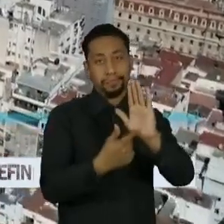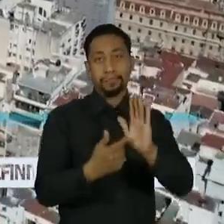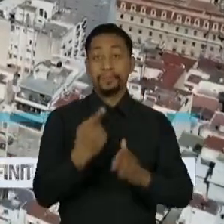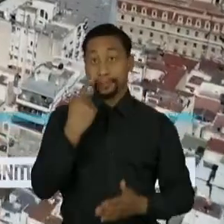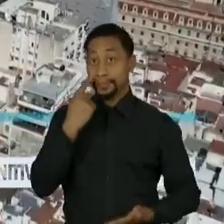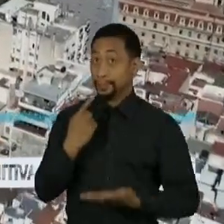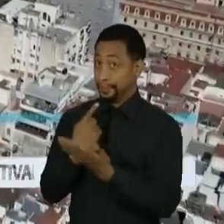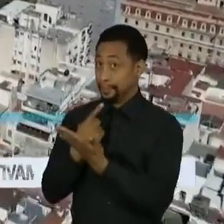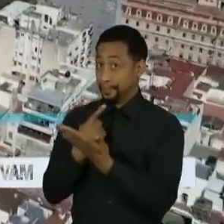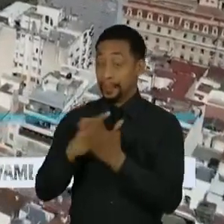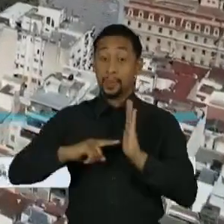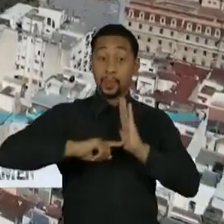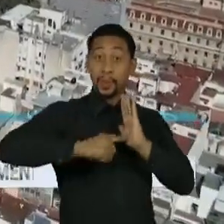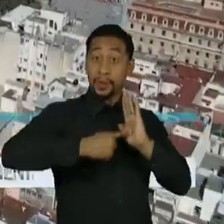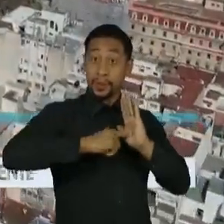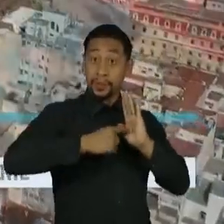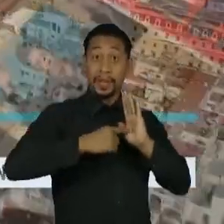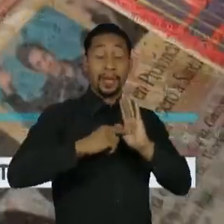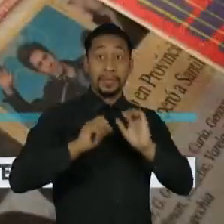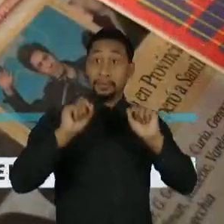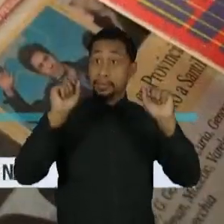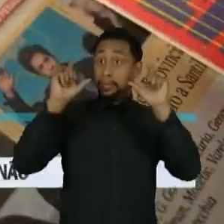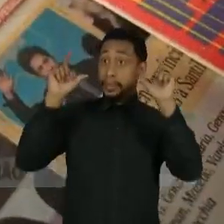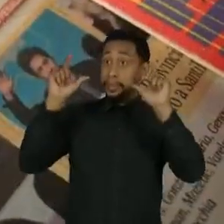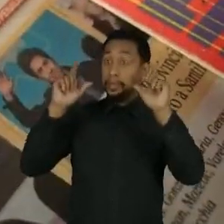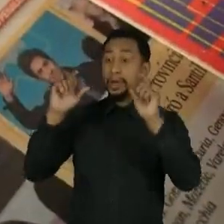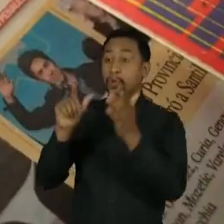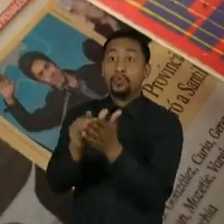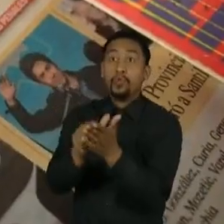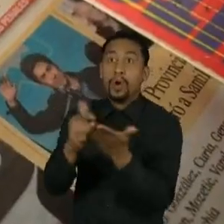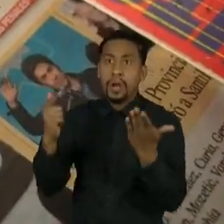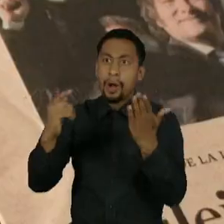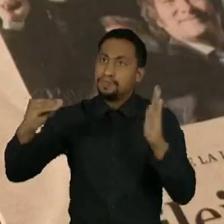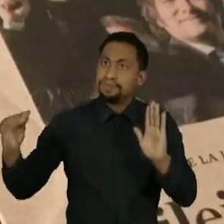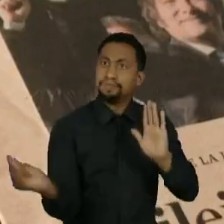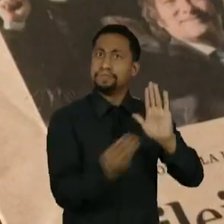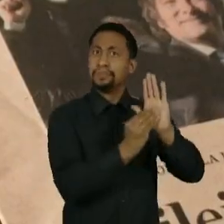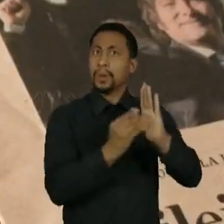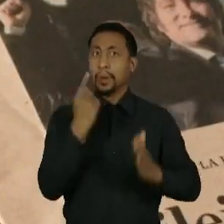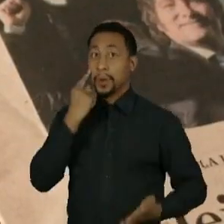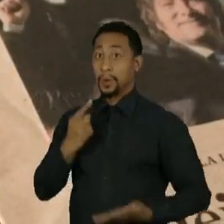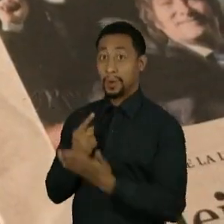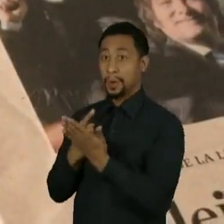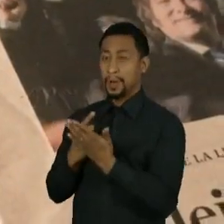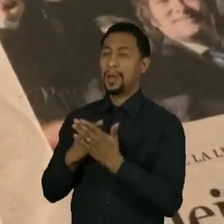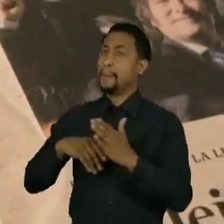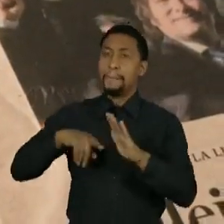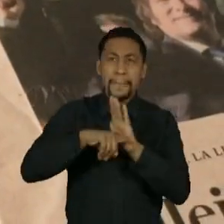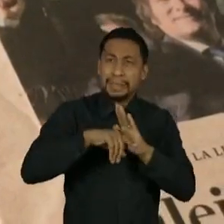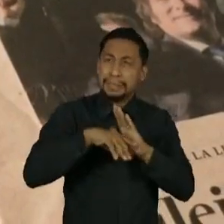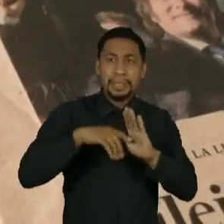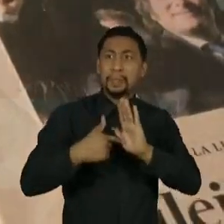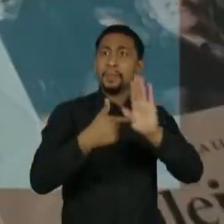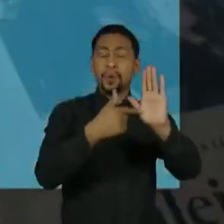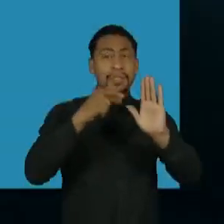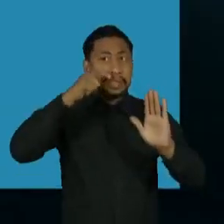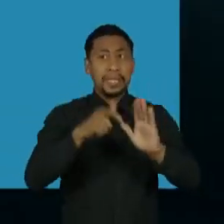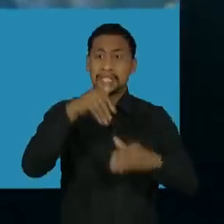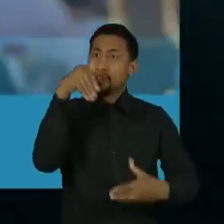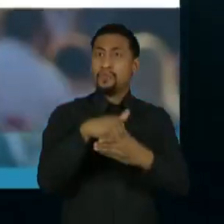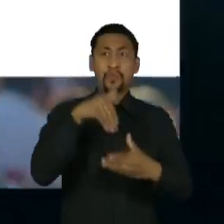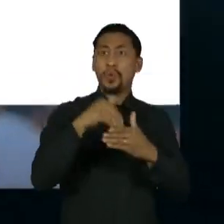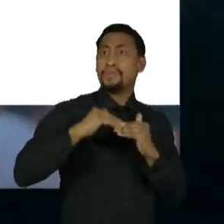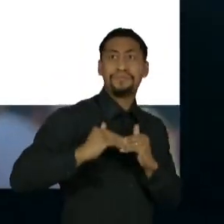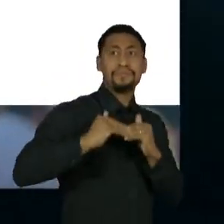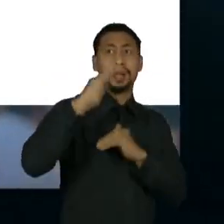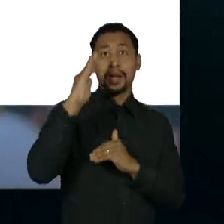Buenos Aires amanheceu com a surpresa estampada nas manchetes dos jornais. Milei é o mais votado em todo o país. Com mais